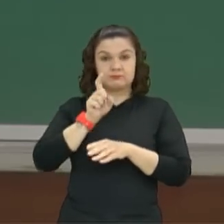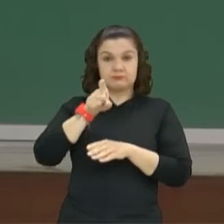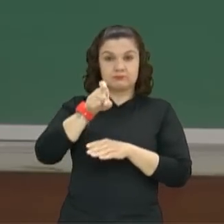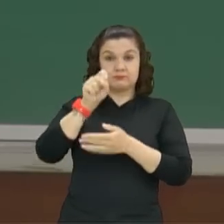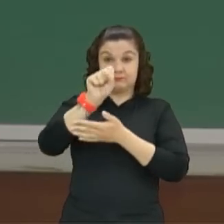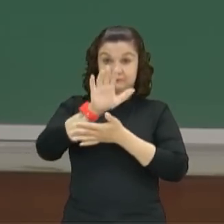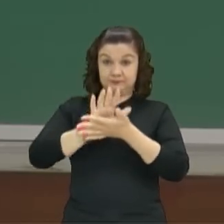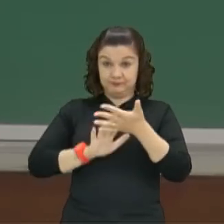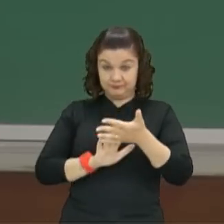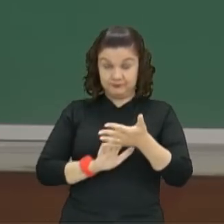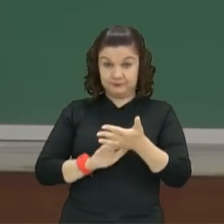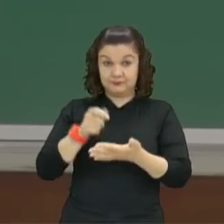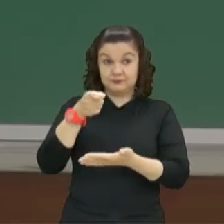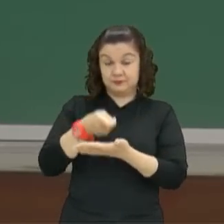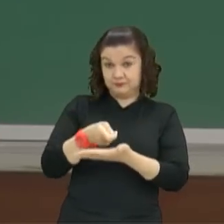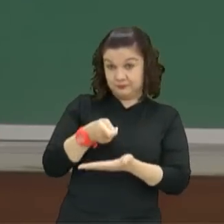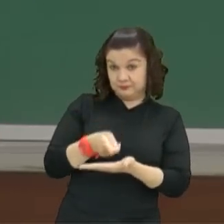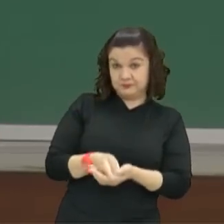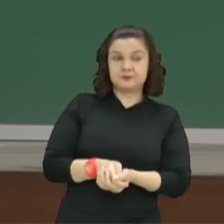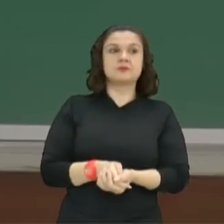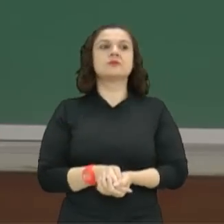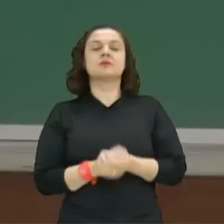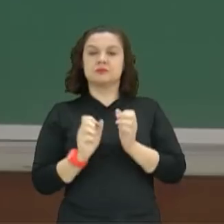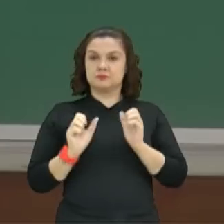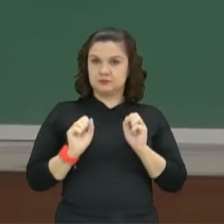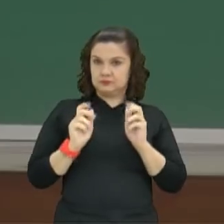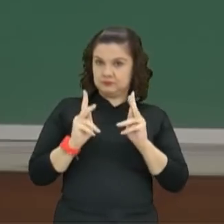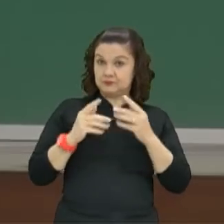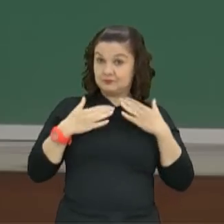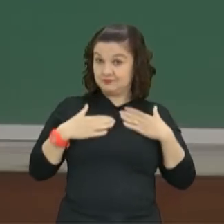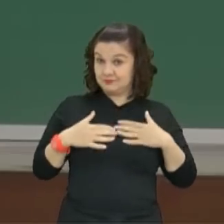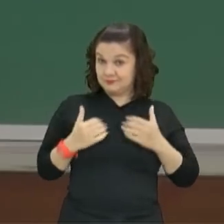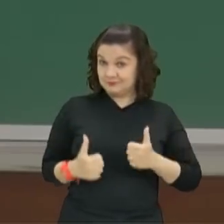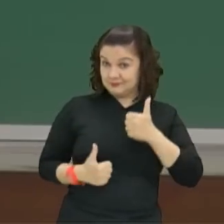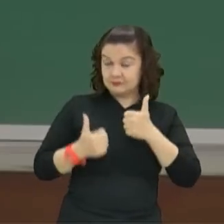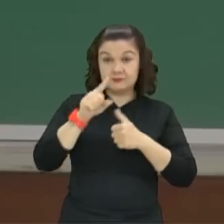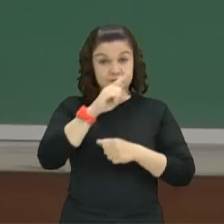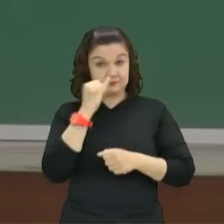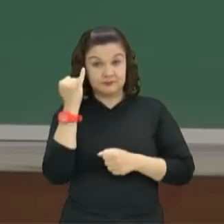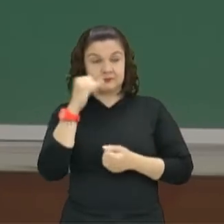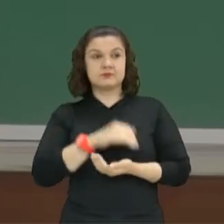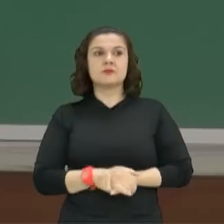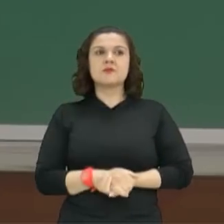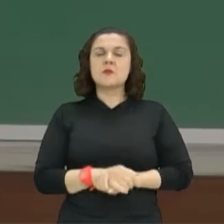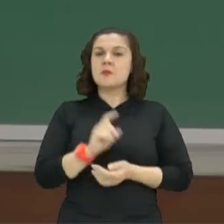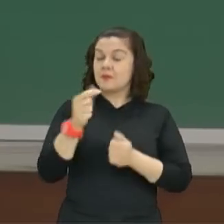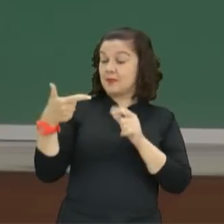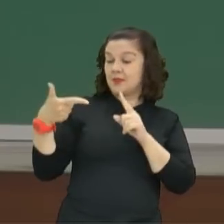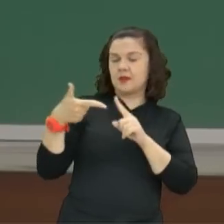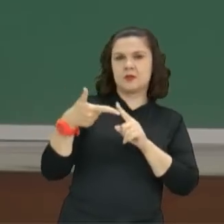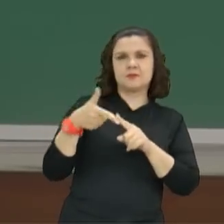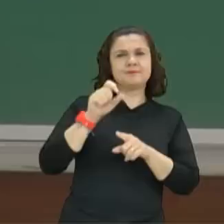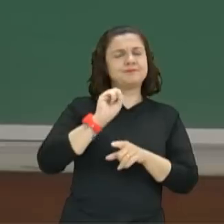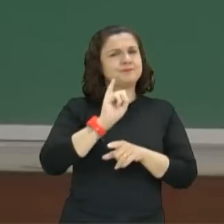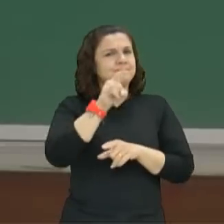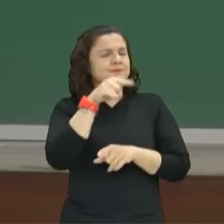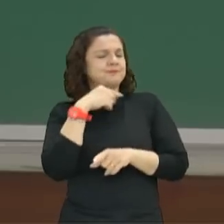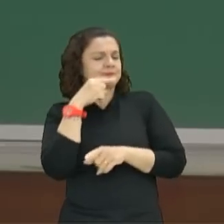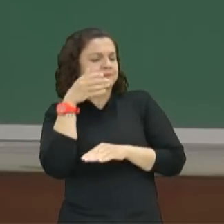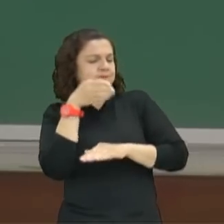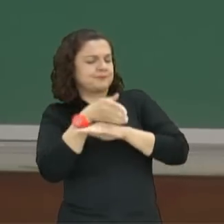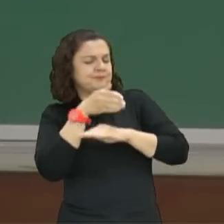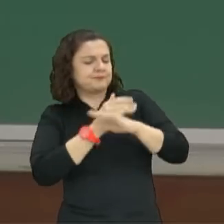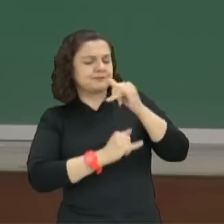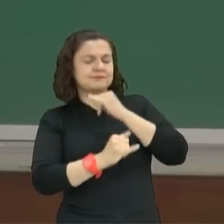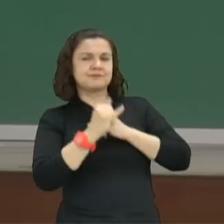registro, ok? Faça as atividades propostas, beleza? Isso é fundamental. Outra coisa, vamos supor que você não